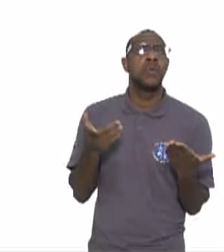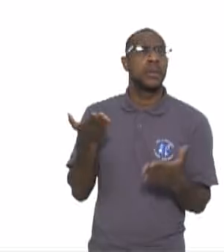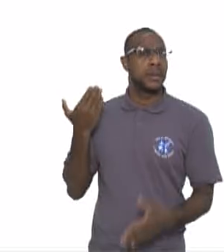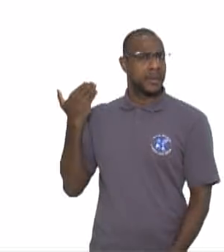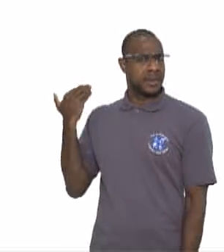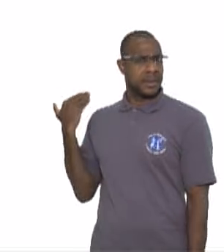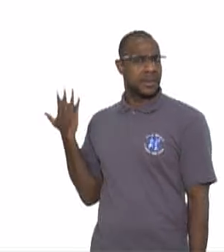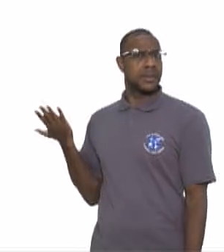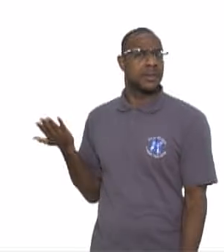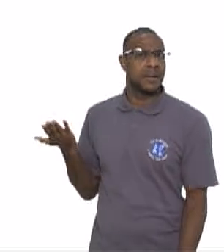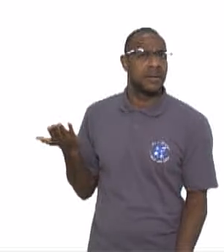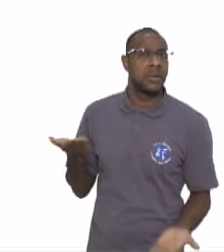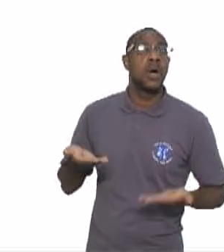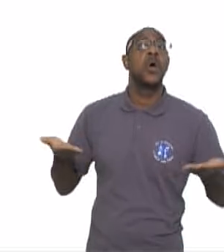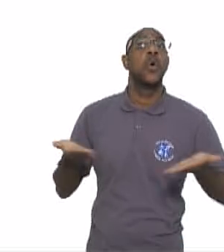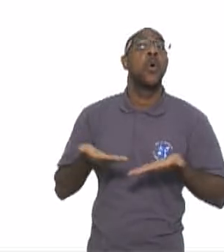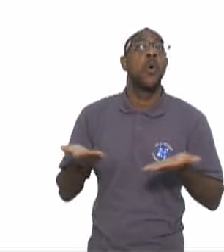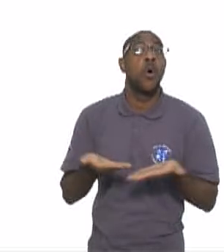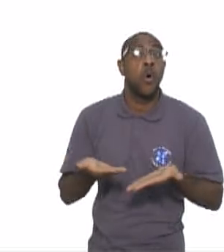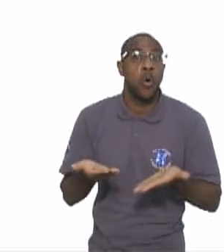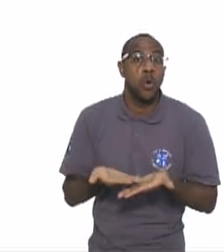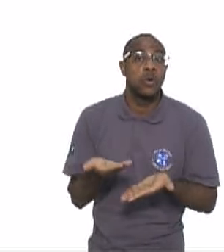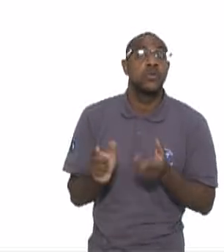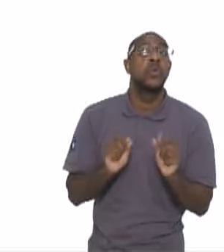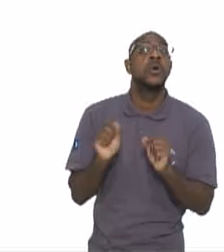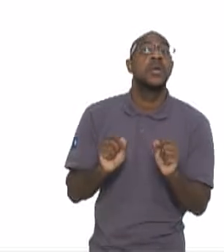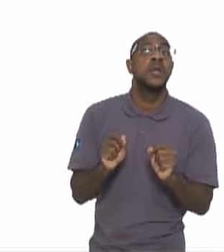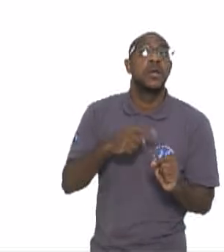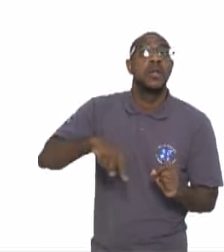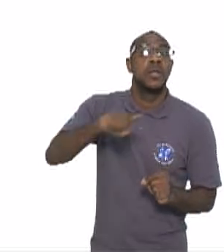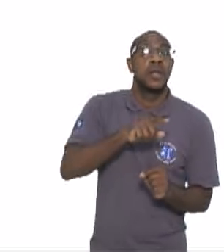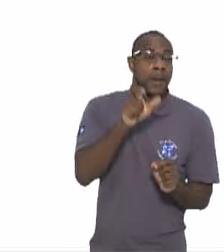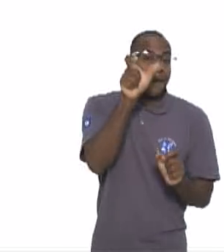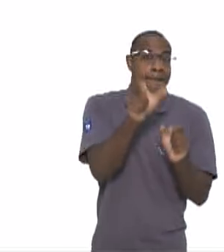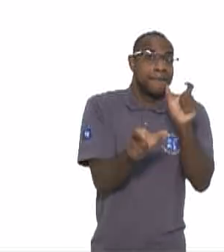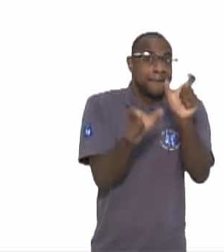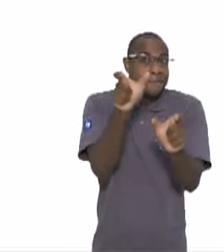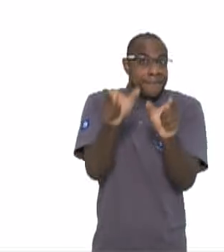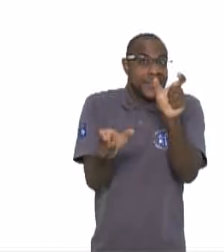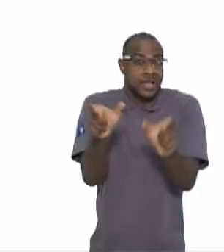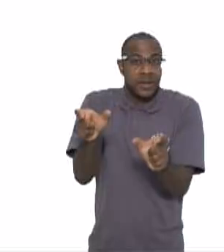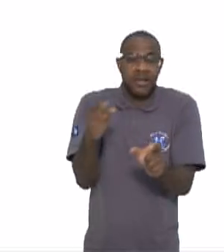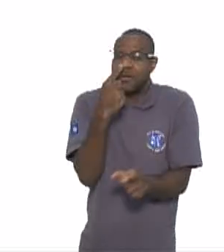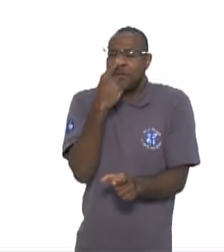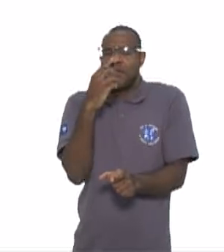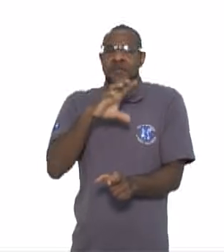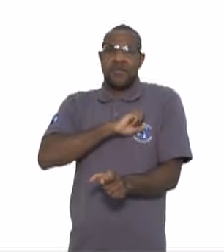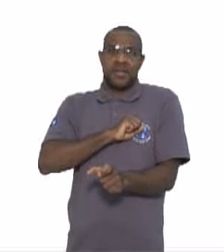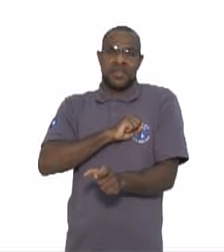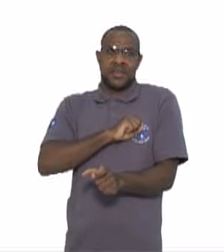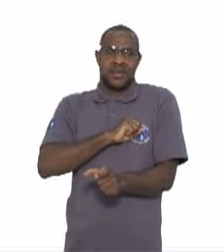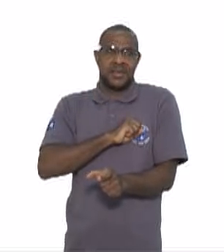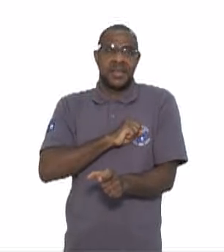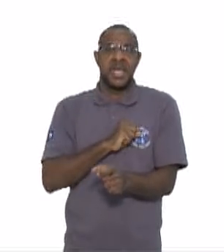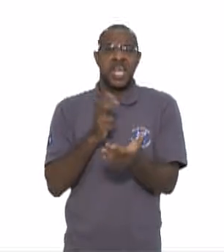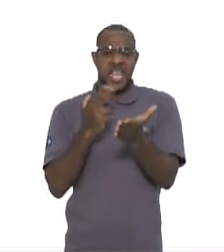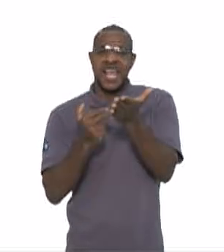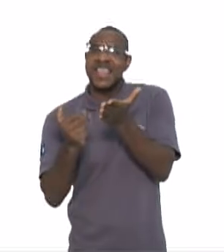passado, né? E quais são, no seu presente, os seus personagens de desenho favoritos? Em